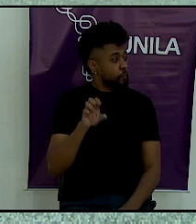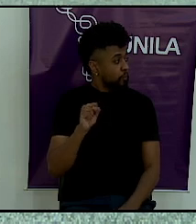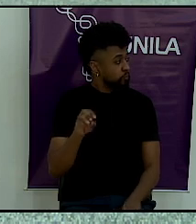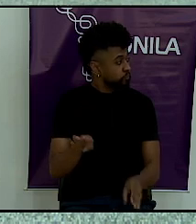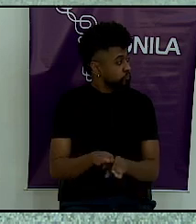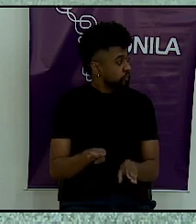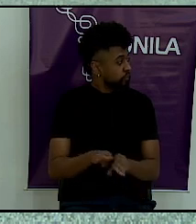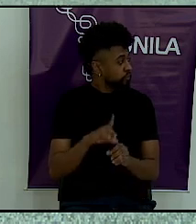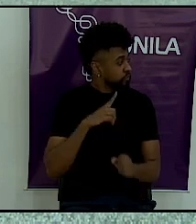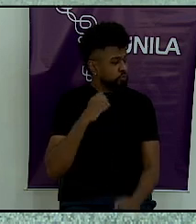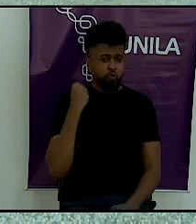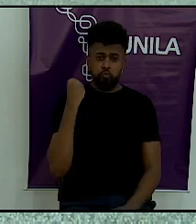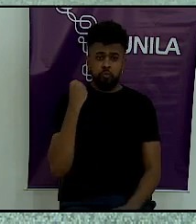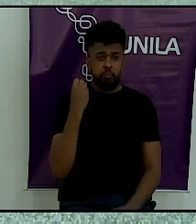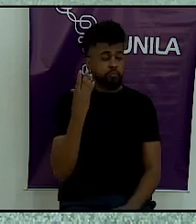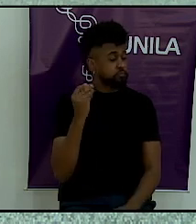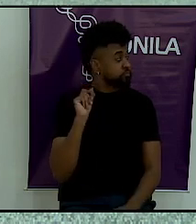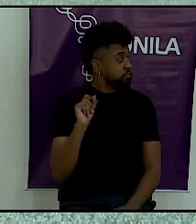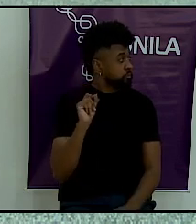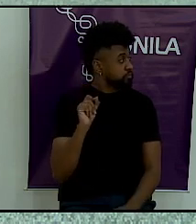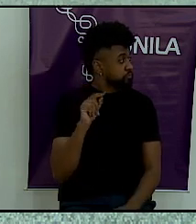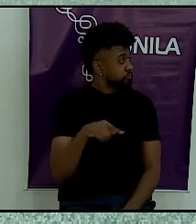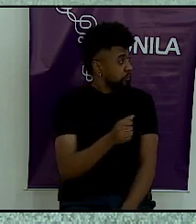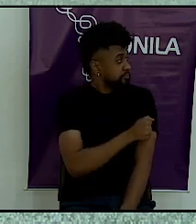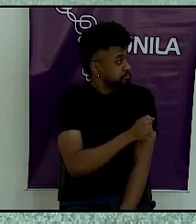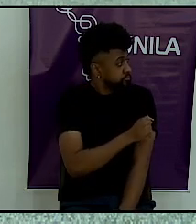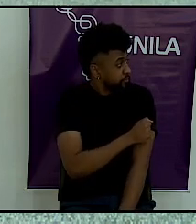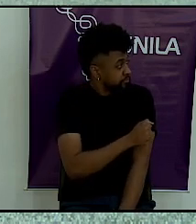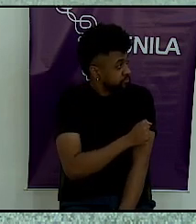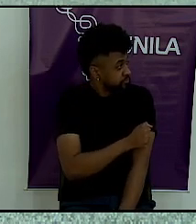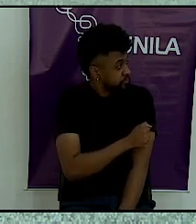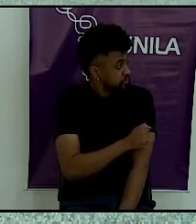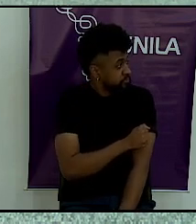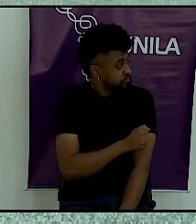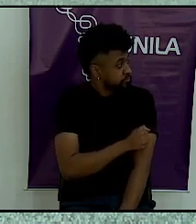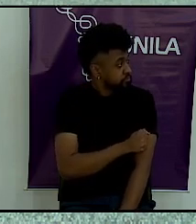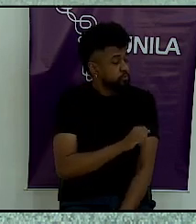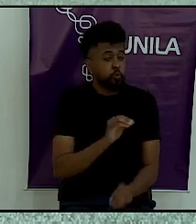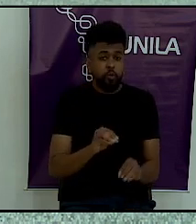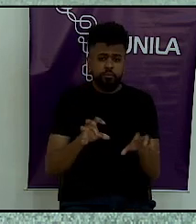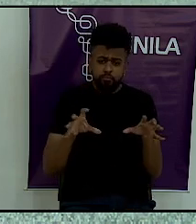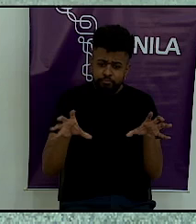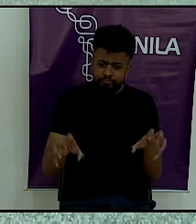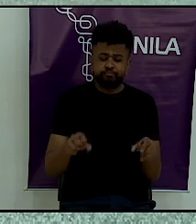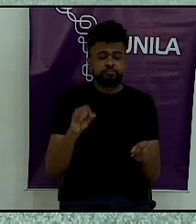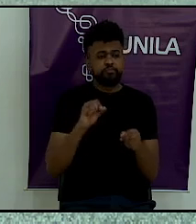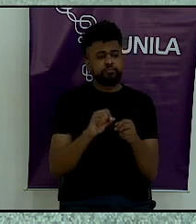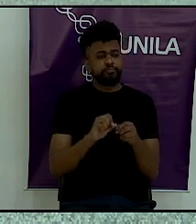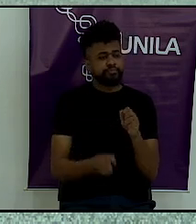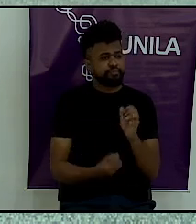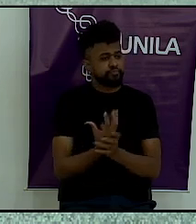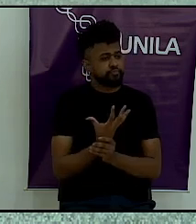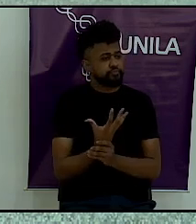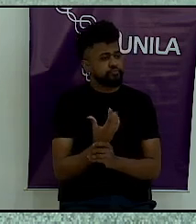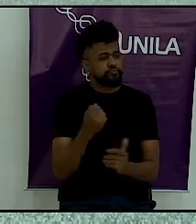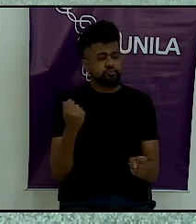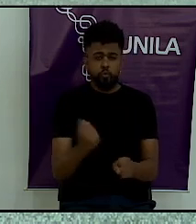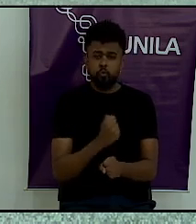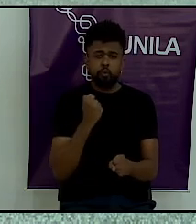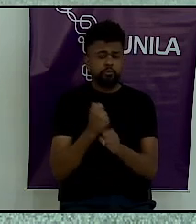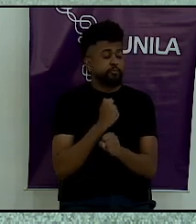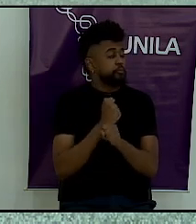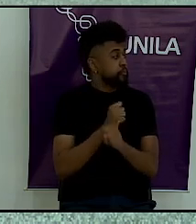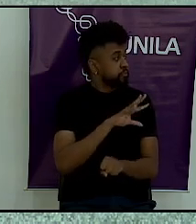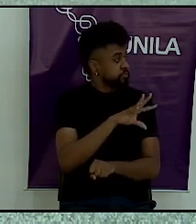ganhado bastante força a cultura maker, que é os alunos, os discentes colocarem a mão na massa e produzirem alguma coisa, construírem o